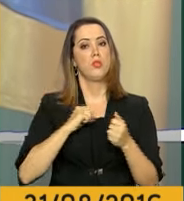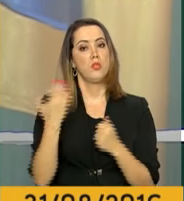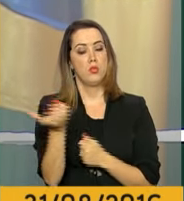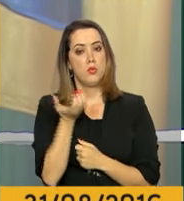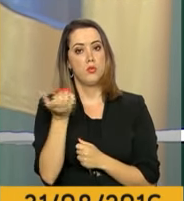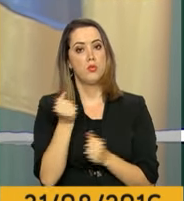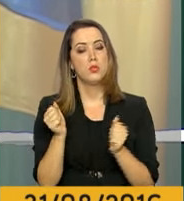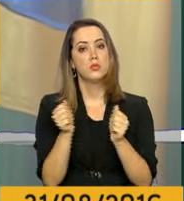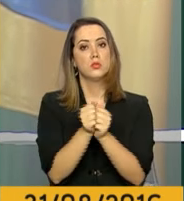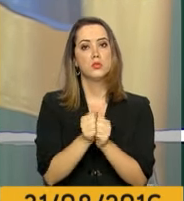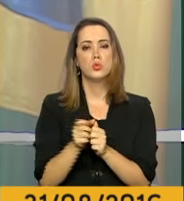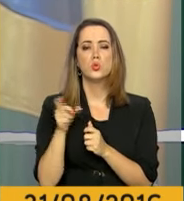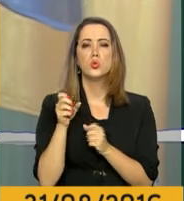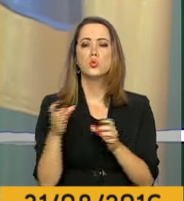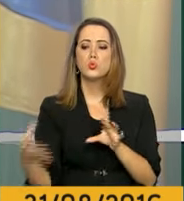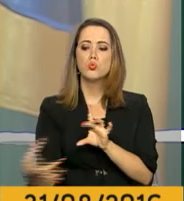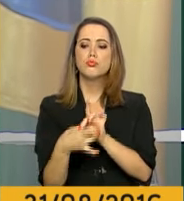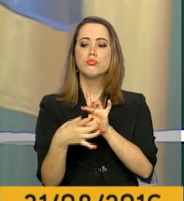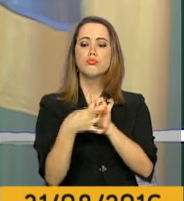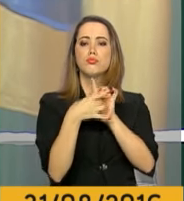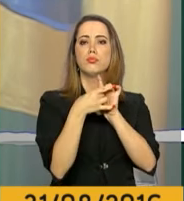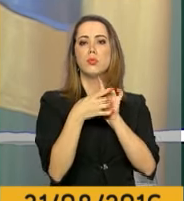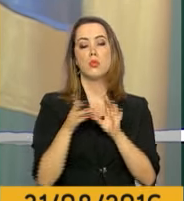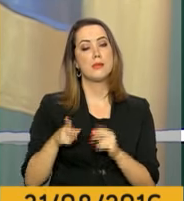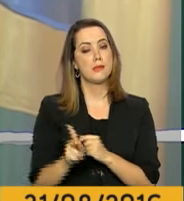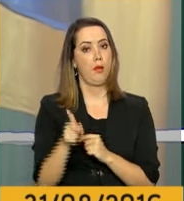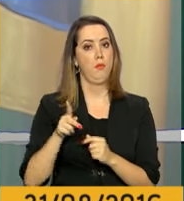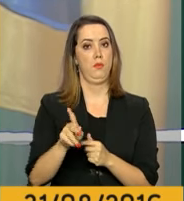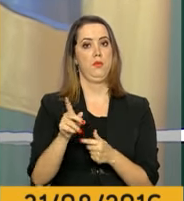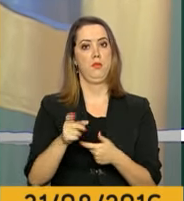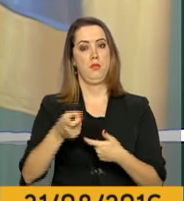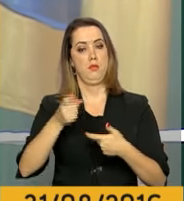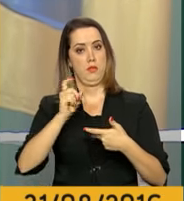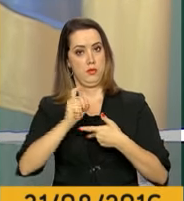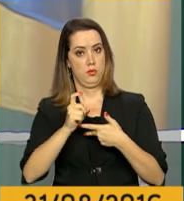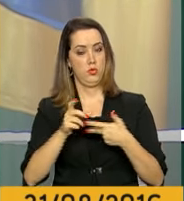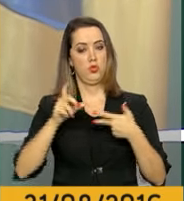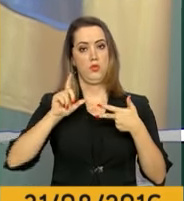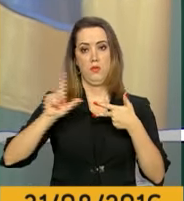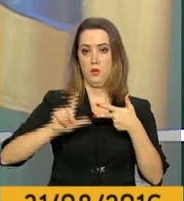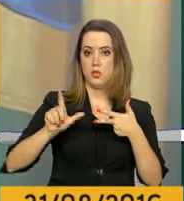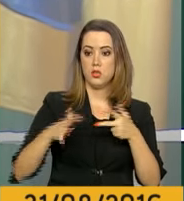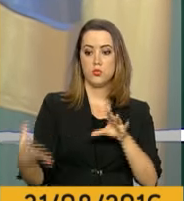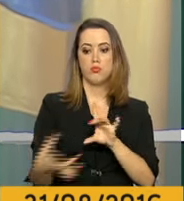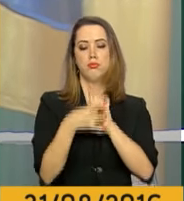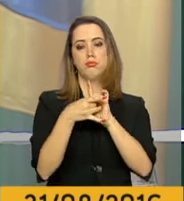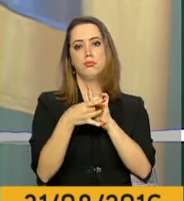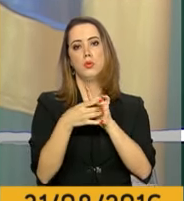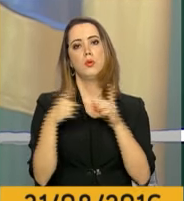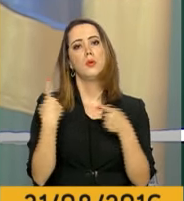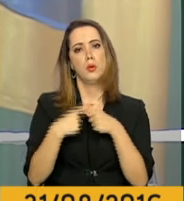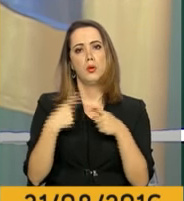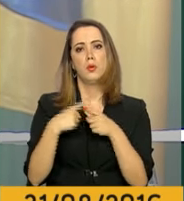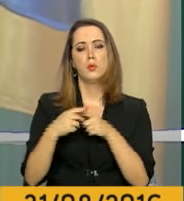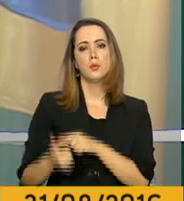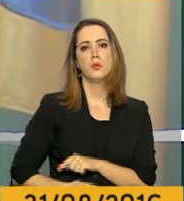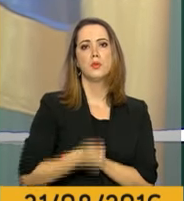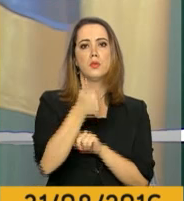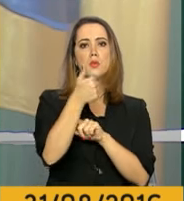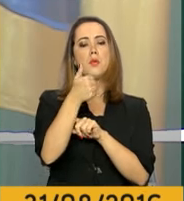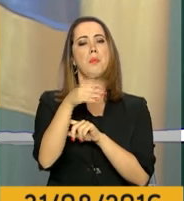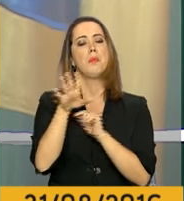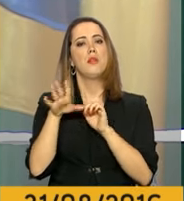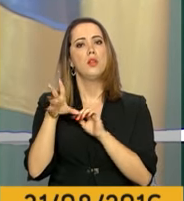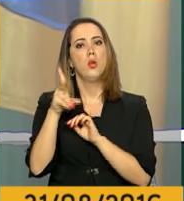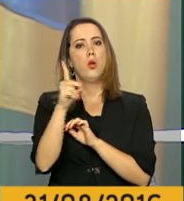conexão permanente entre o Legislativo e o Executivo, porque isso também fortalece a democracia, porque